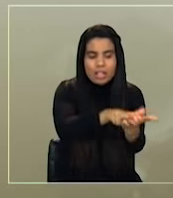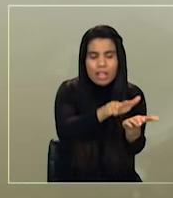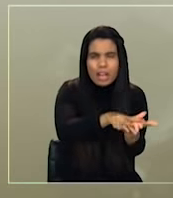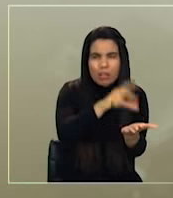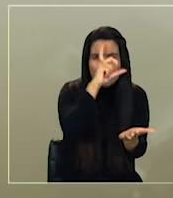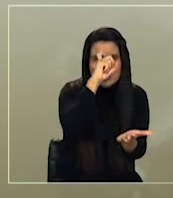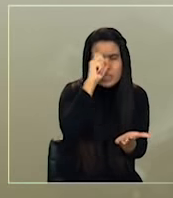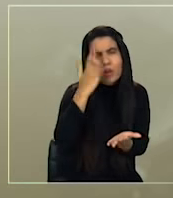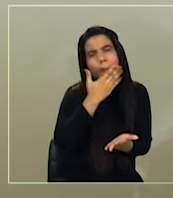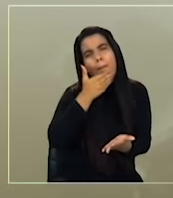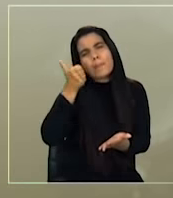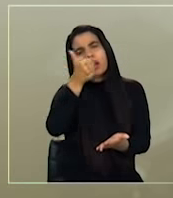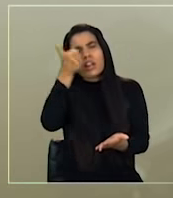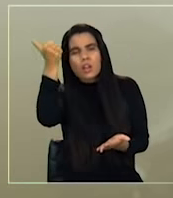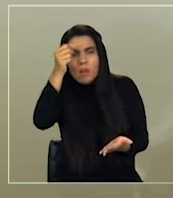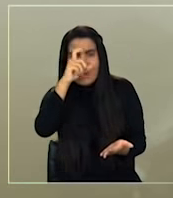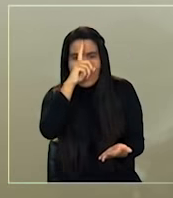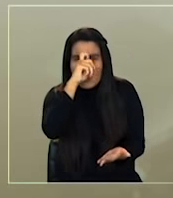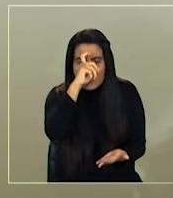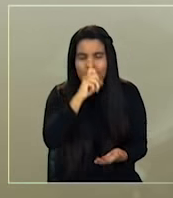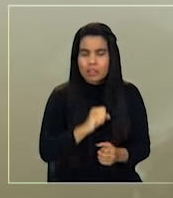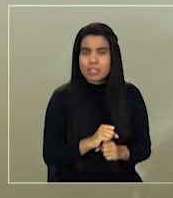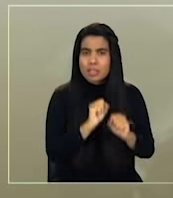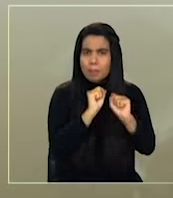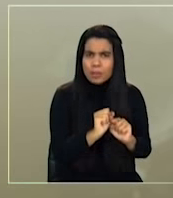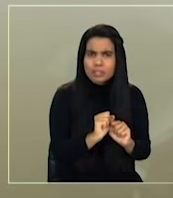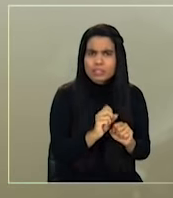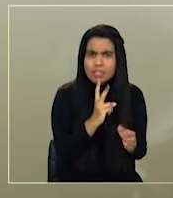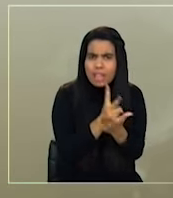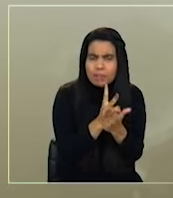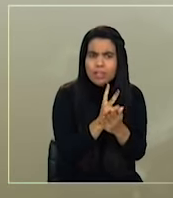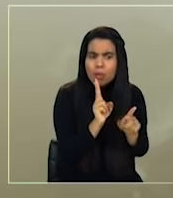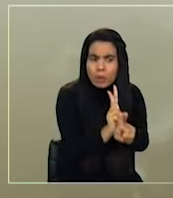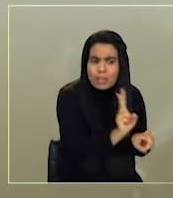5 estrelas, pode te colocar lá com os melhores médicos,